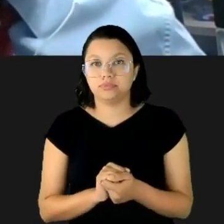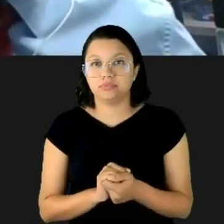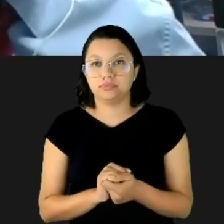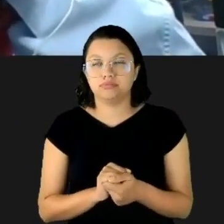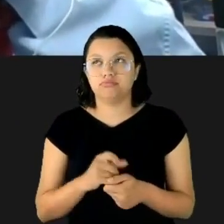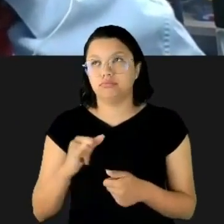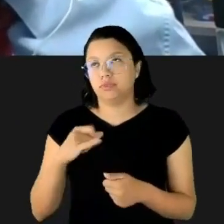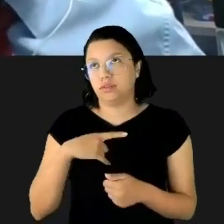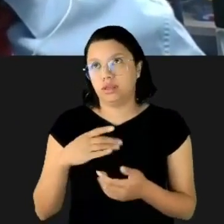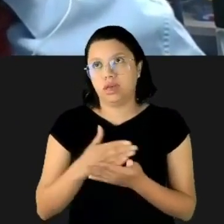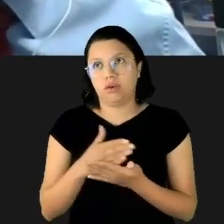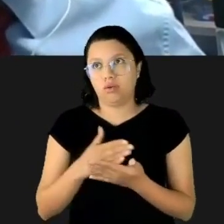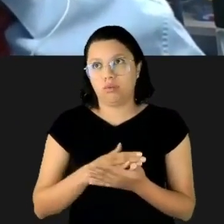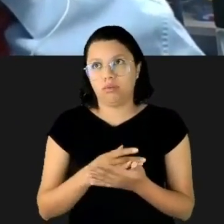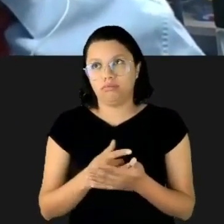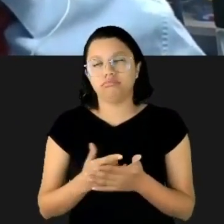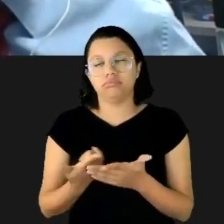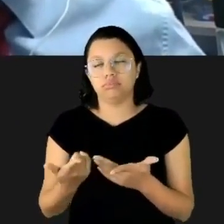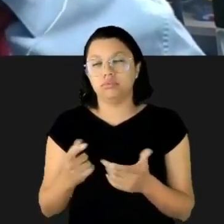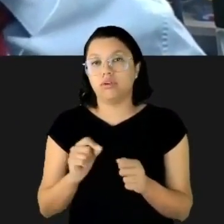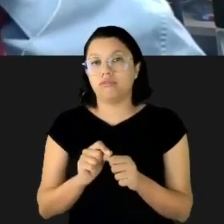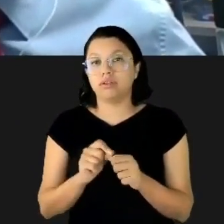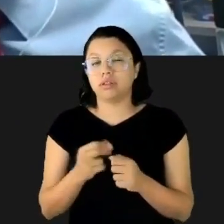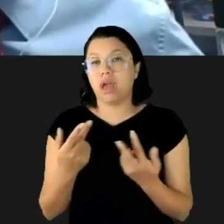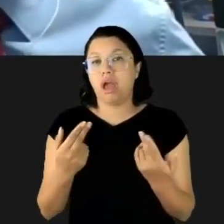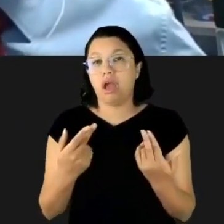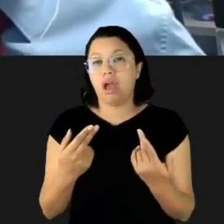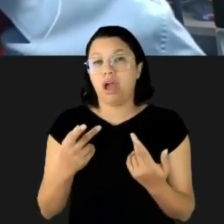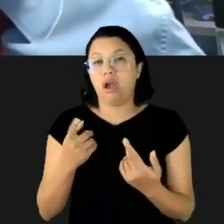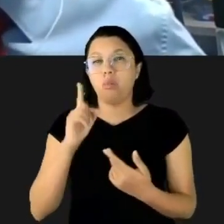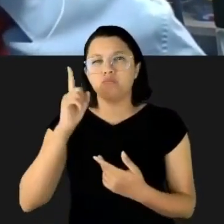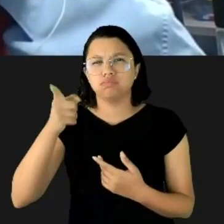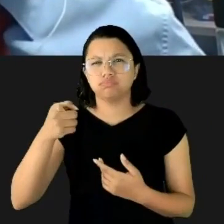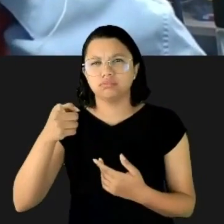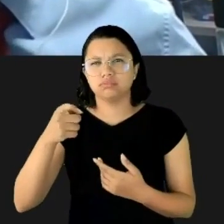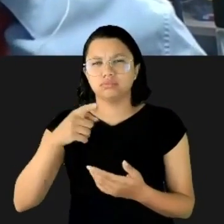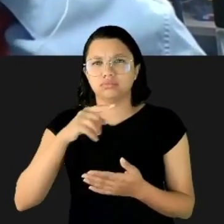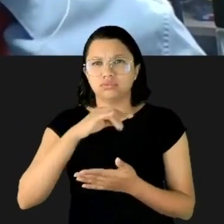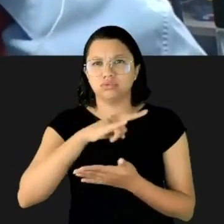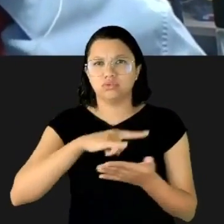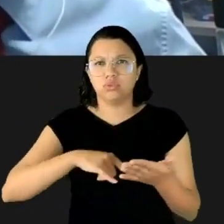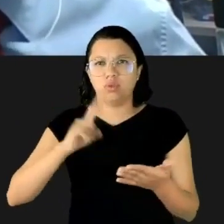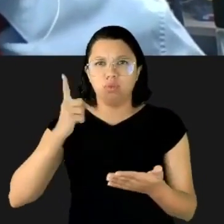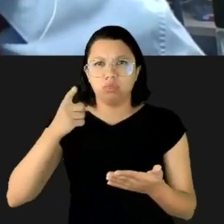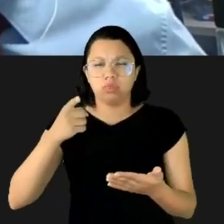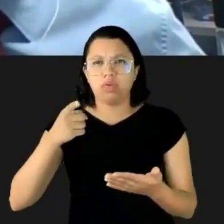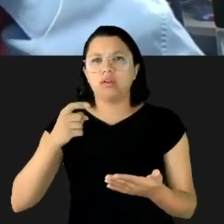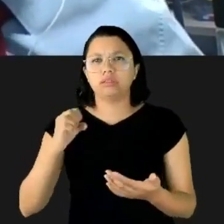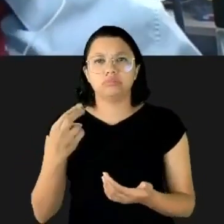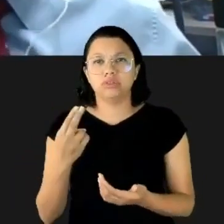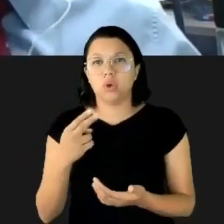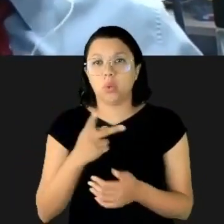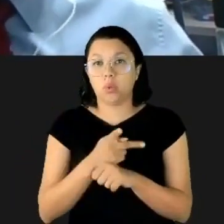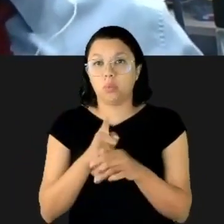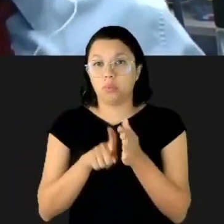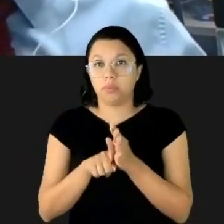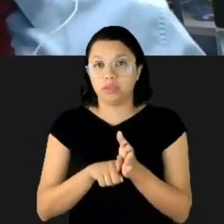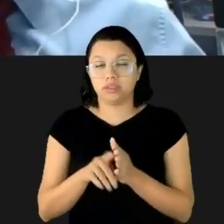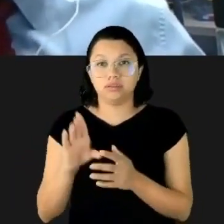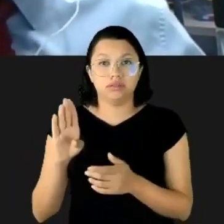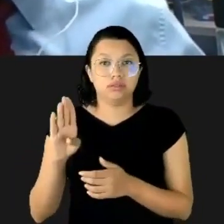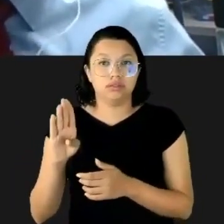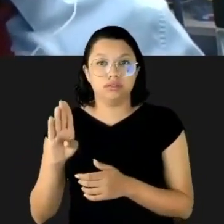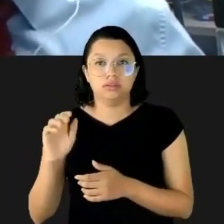alguma expedição a fazer como mandados como alguma coisa bacem jude como alguma coisa assim